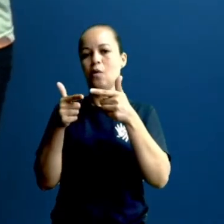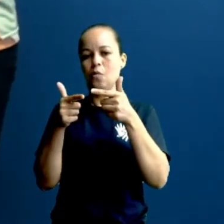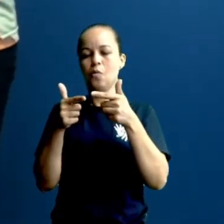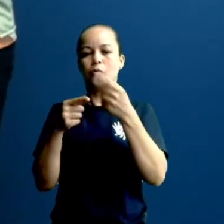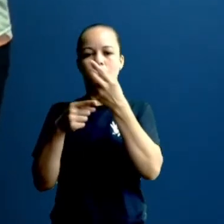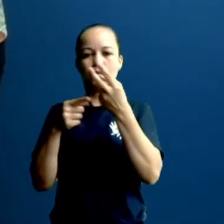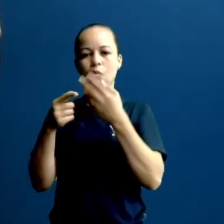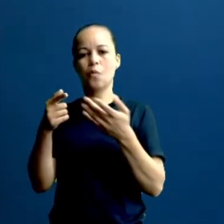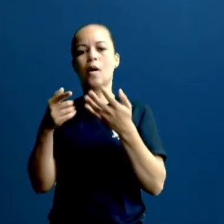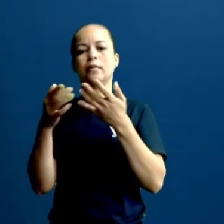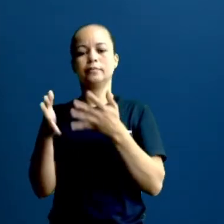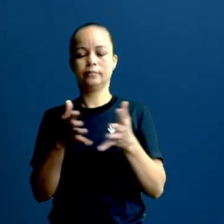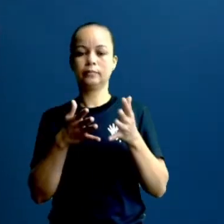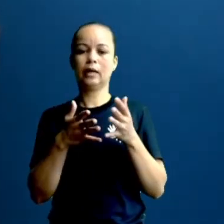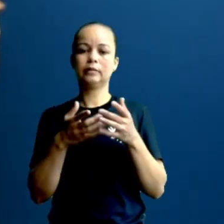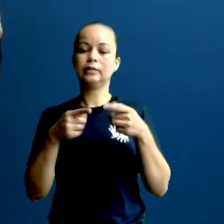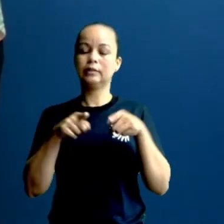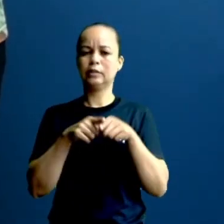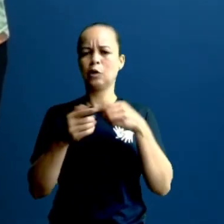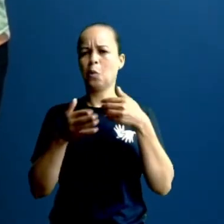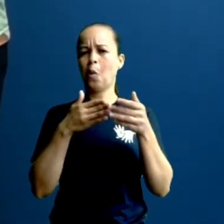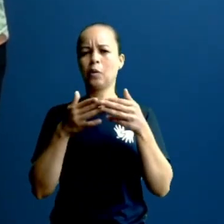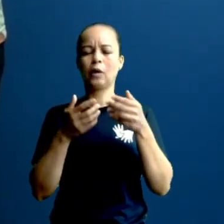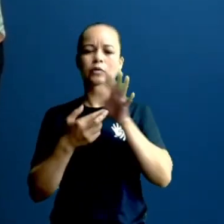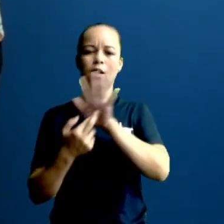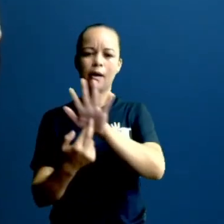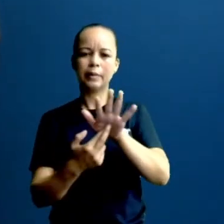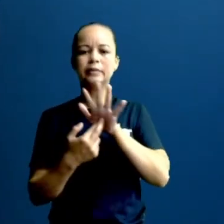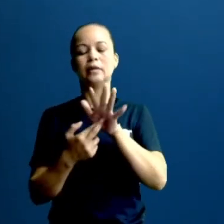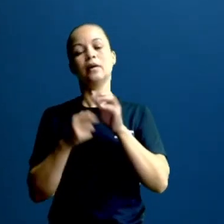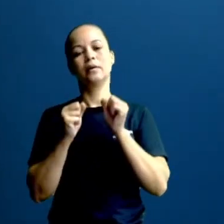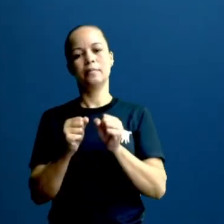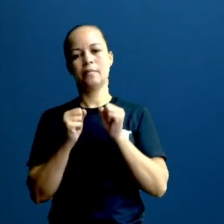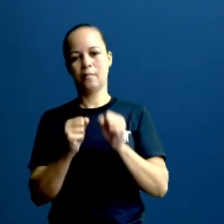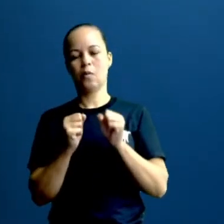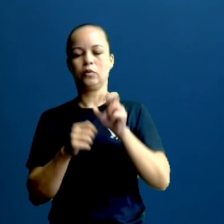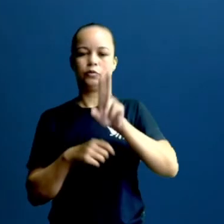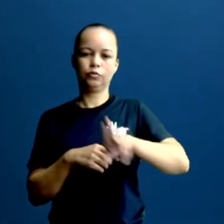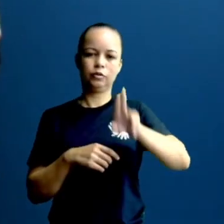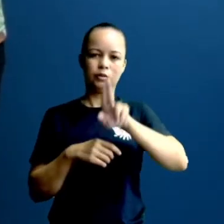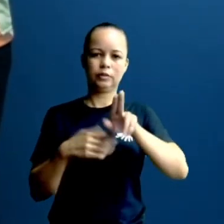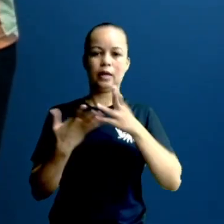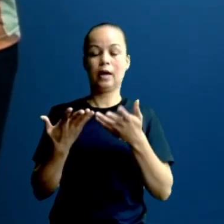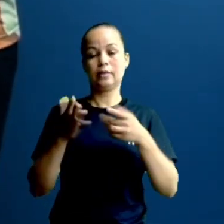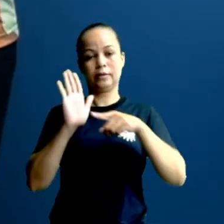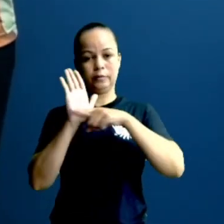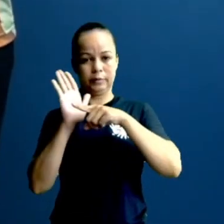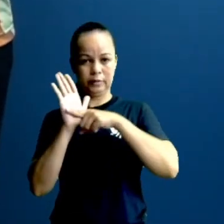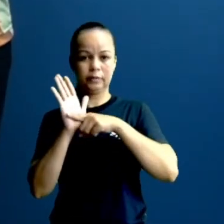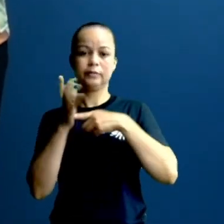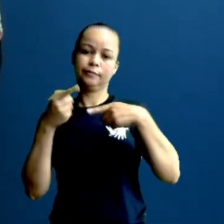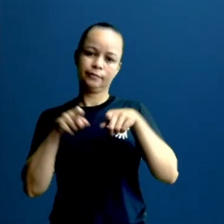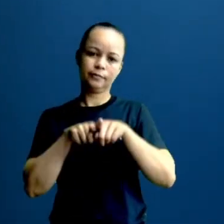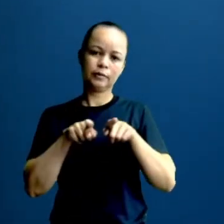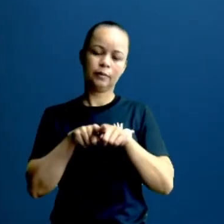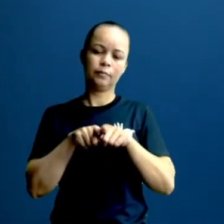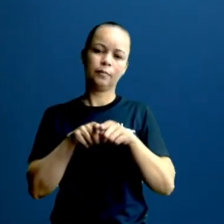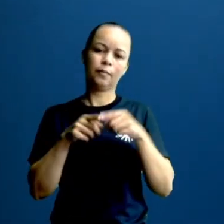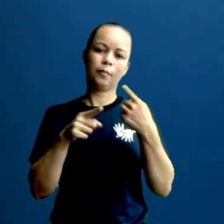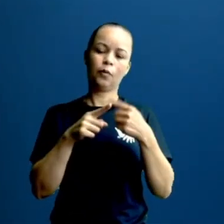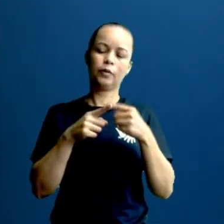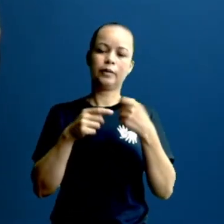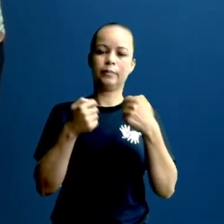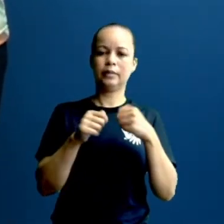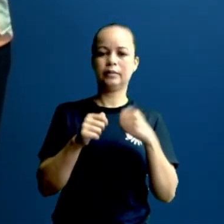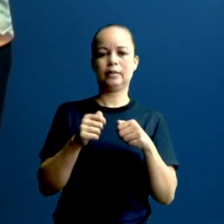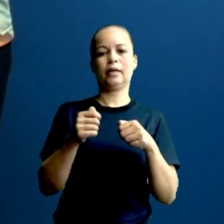ou a quarta parte, e aí qualquer outra representação que a gente pode utilizar, até subtração, porque se precisasse de troco,